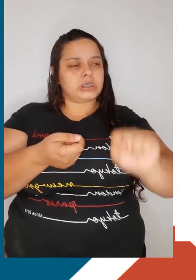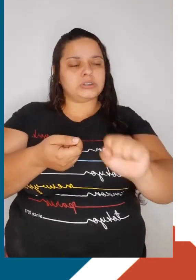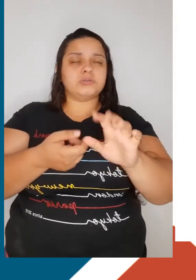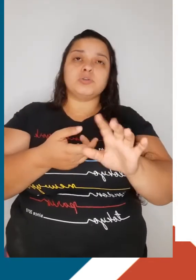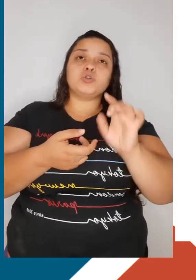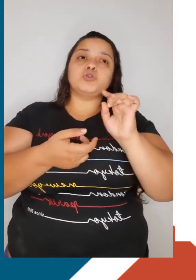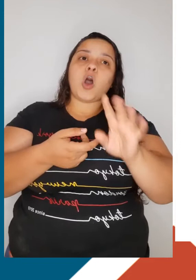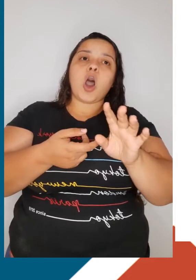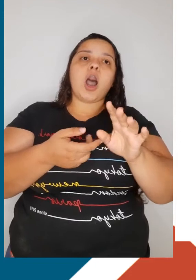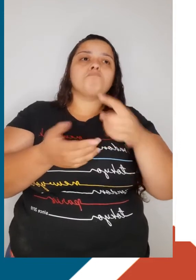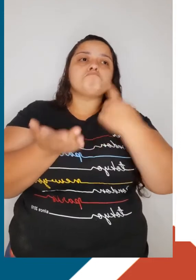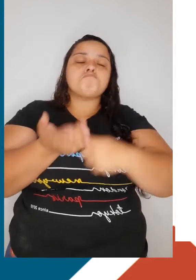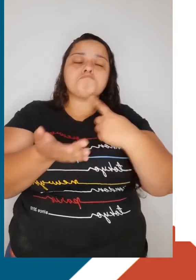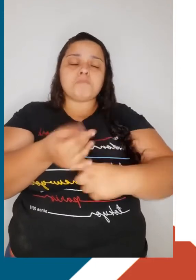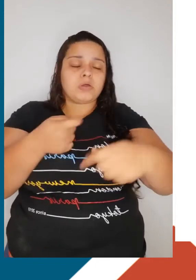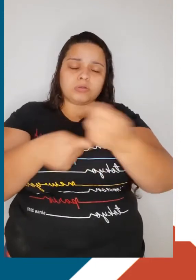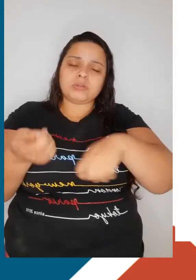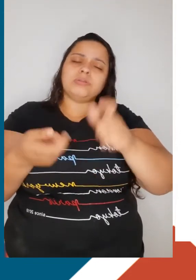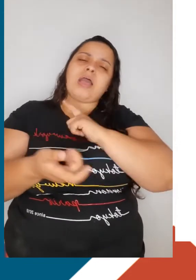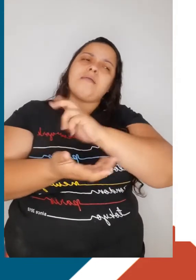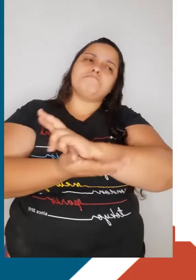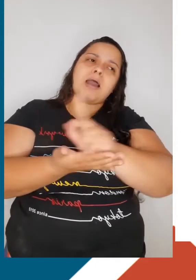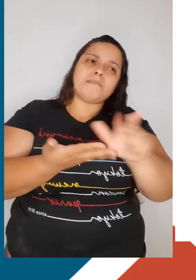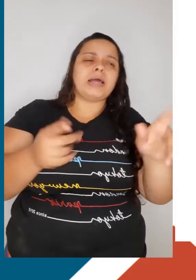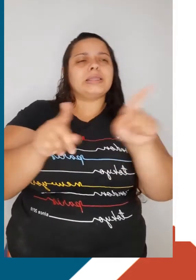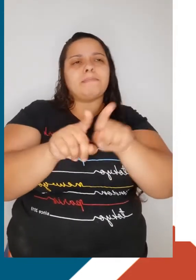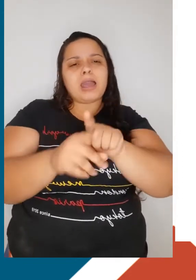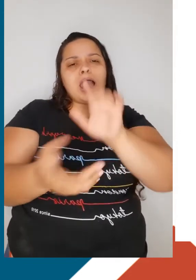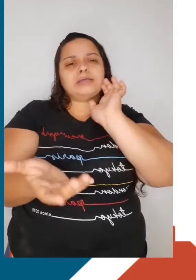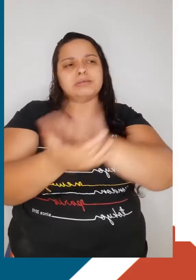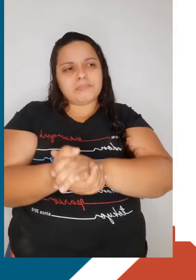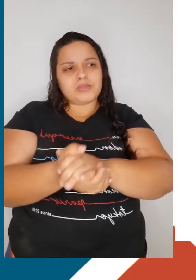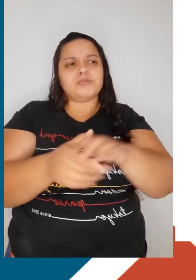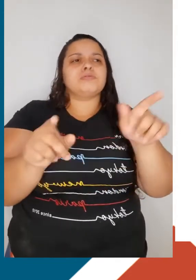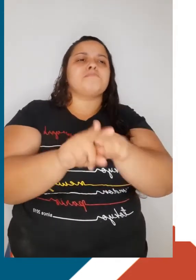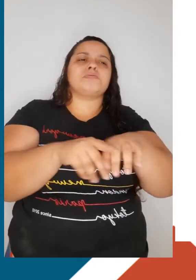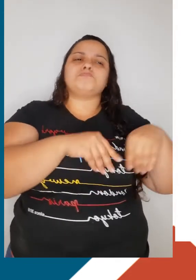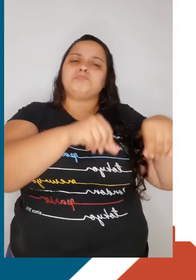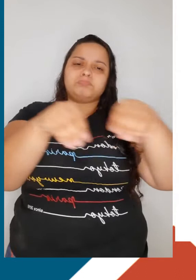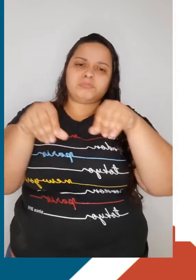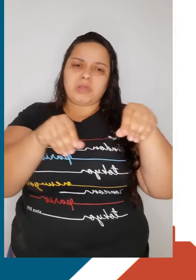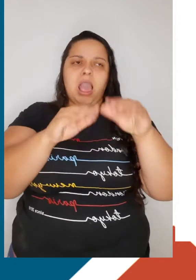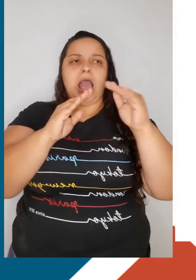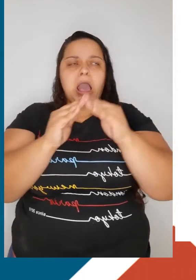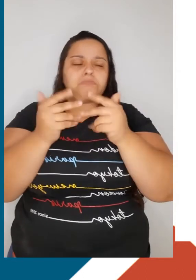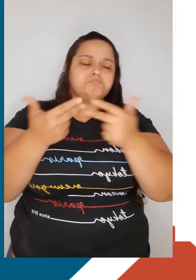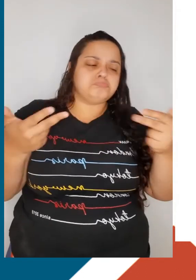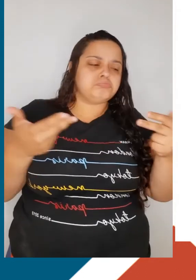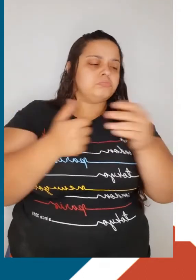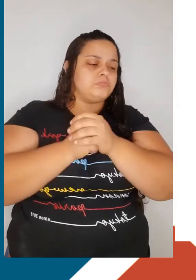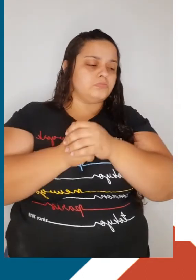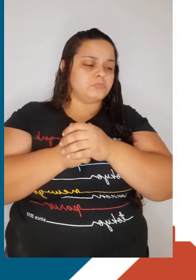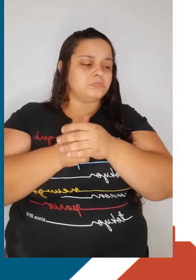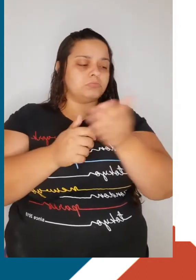se resumiram apenas a negócio, mas ligados a eles, claro, também laços matrimoniais e patrimoniais. Anos